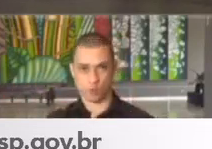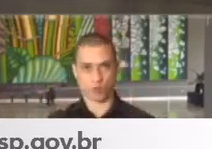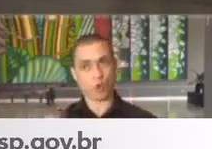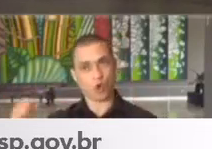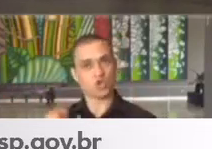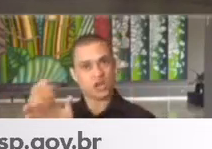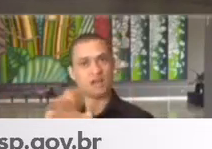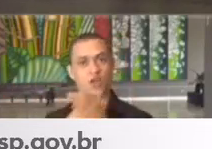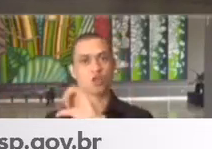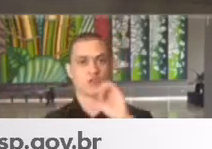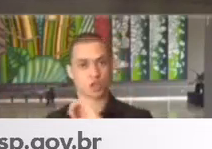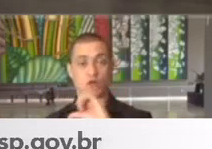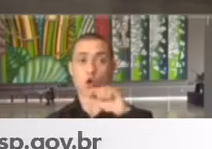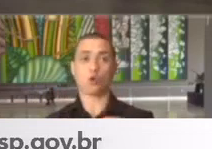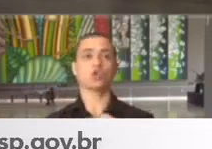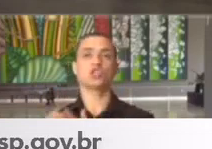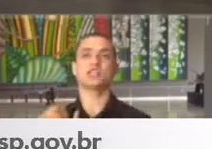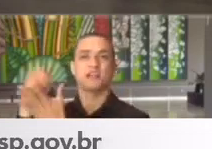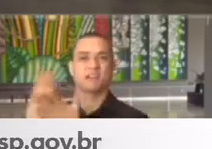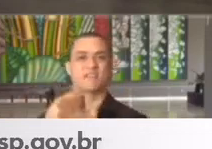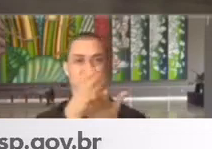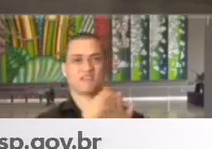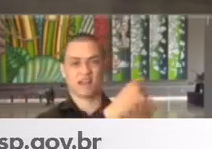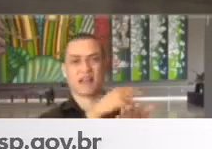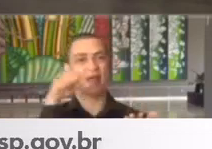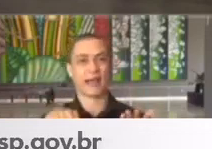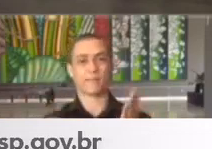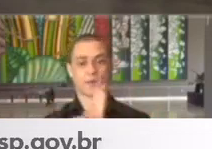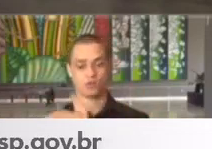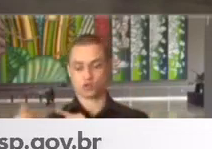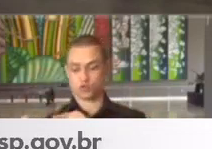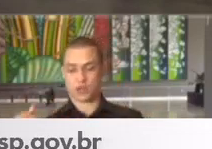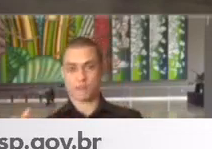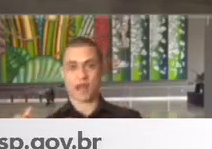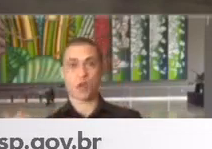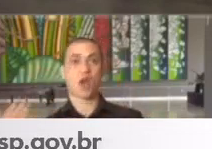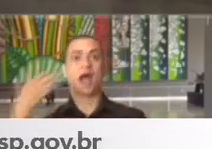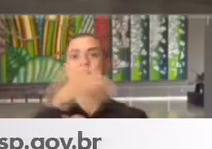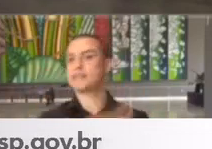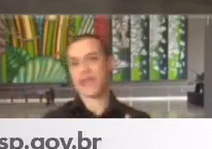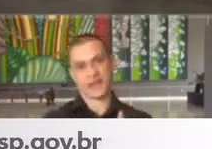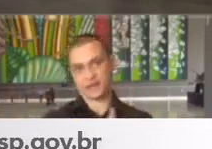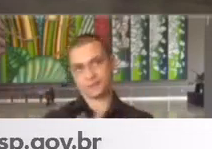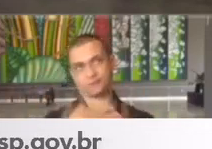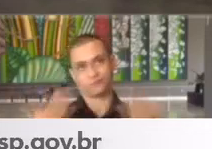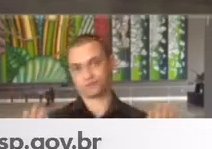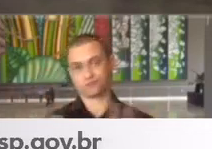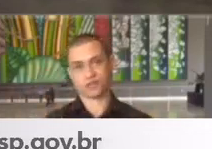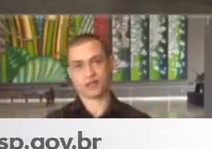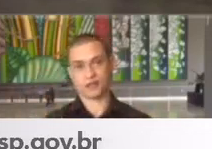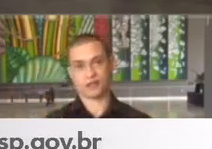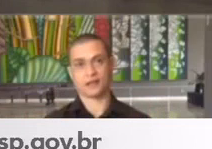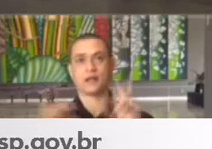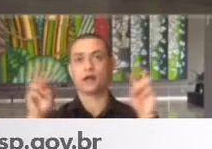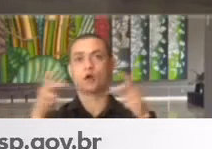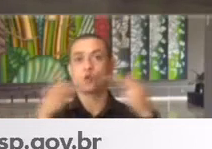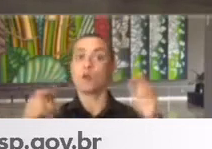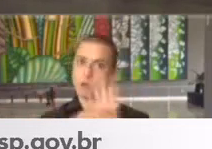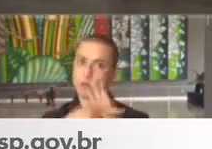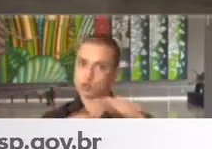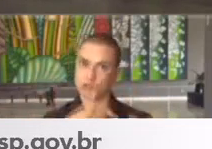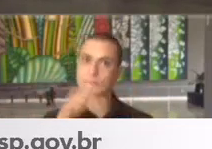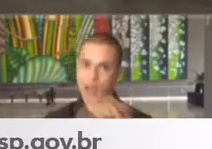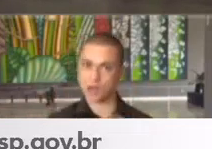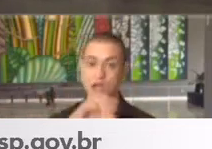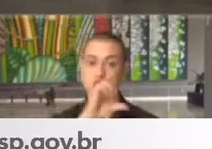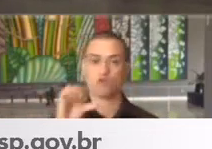É o deslocamento que é feito do trabalho até uma ação relacionada ao trabalho. Ele não faz